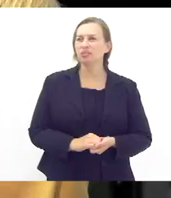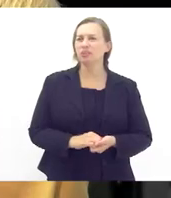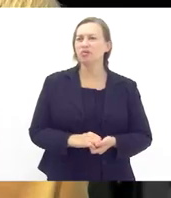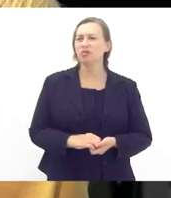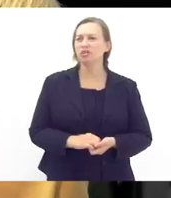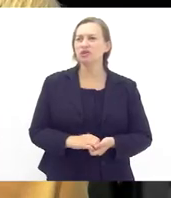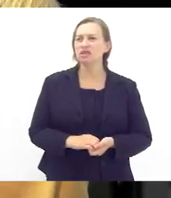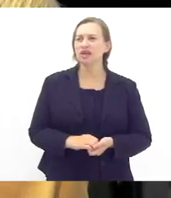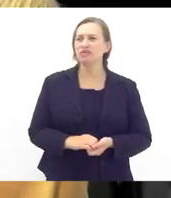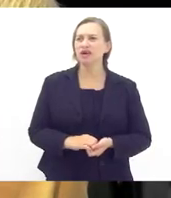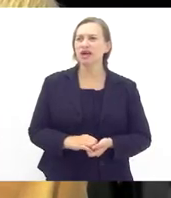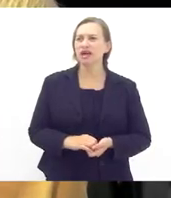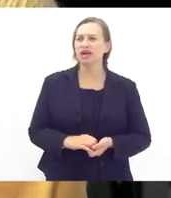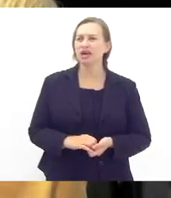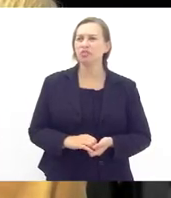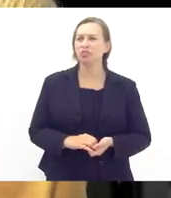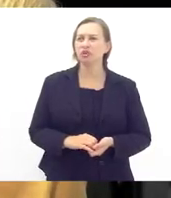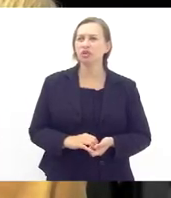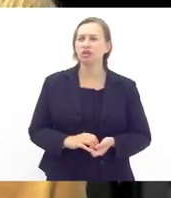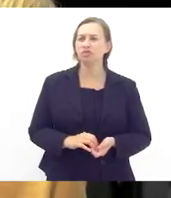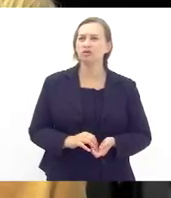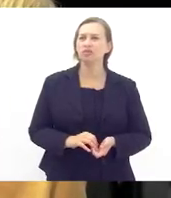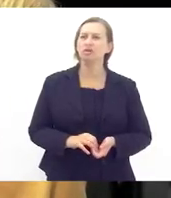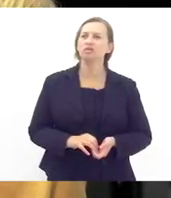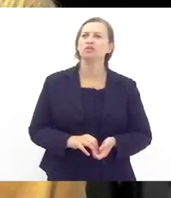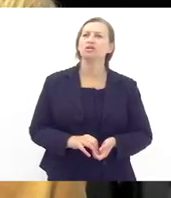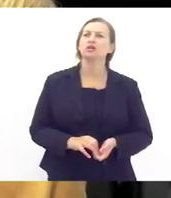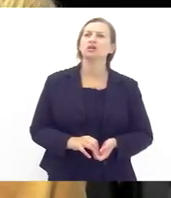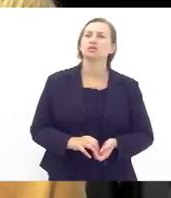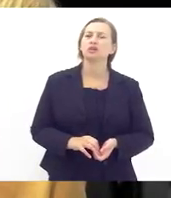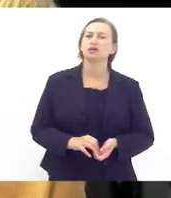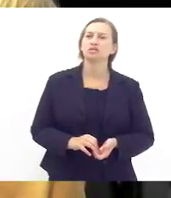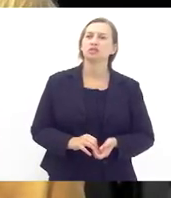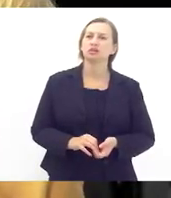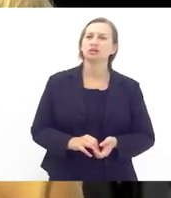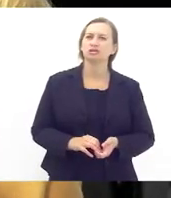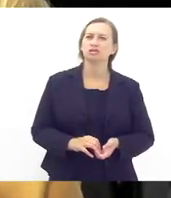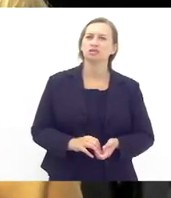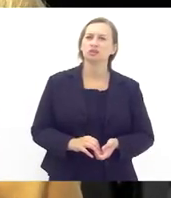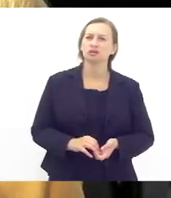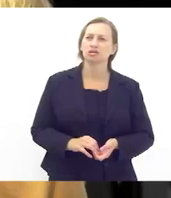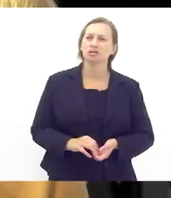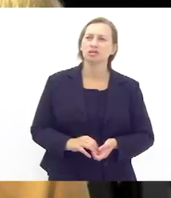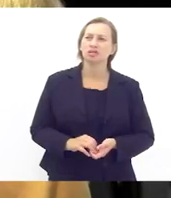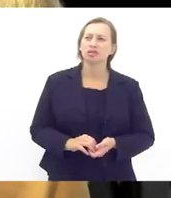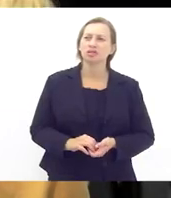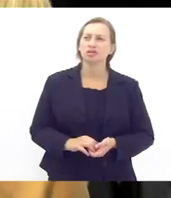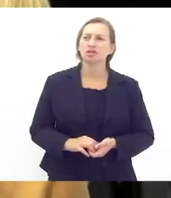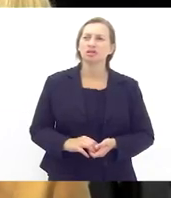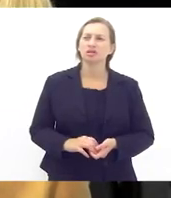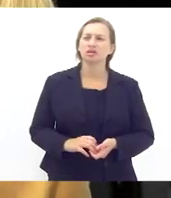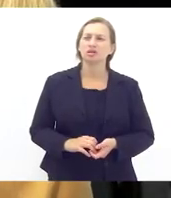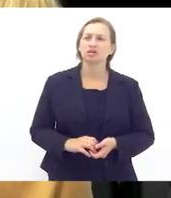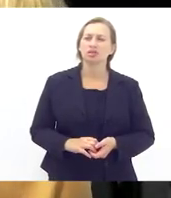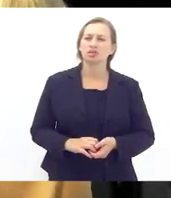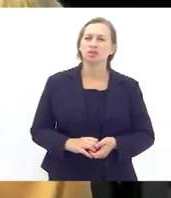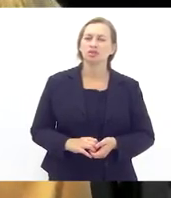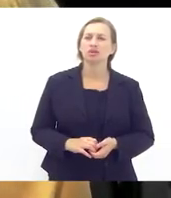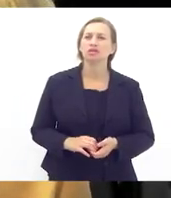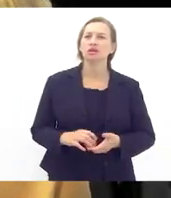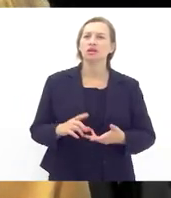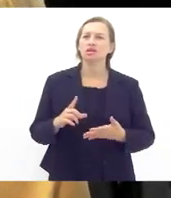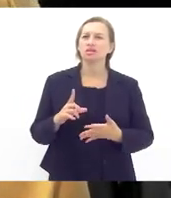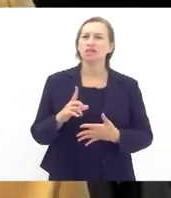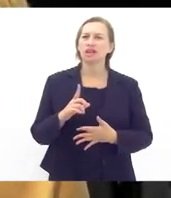filho então ali é um pouco para exemplificar nós ah espera aí nós tivemos a representação de 70 municípios Eu acho que isso Responde um pouquinho a gente